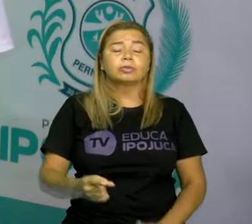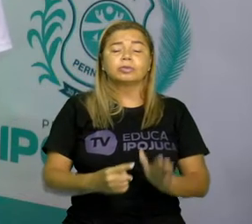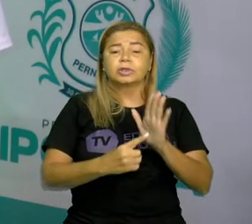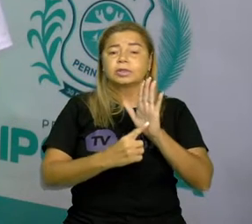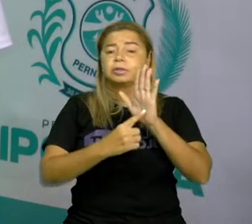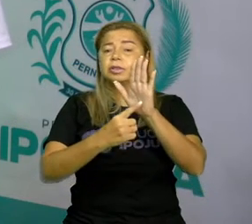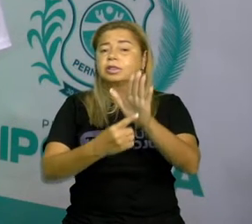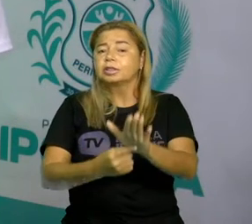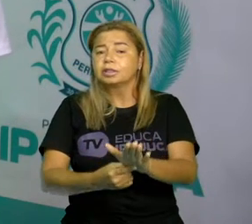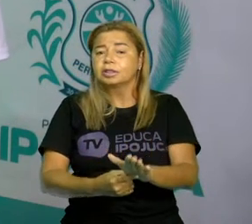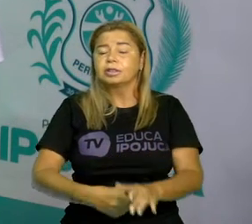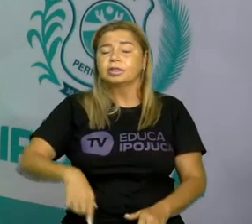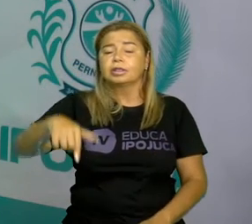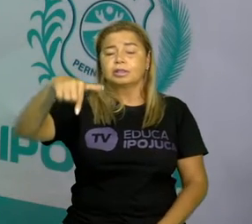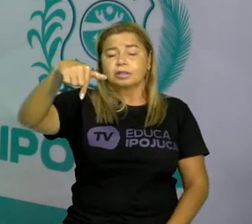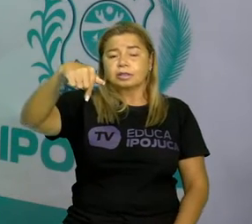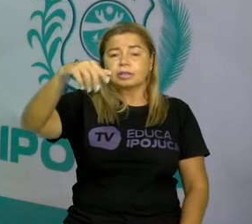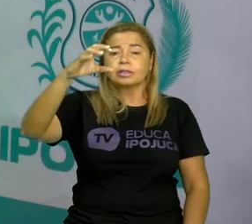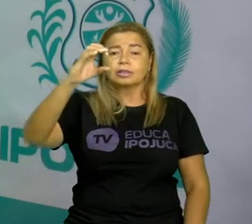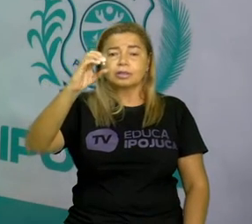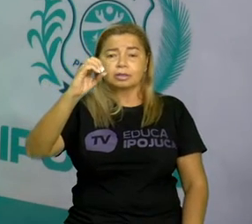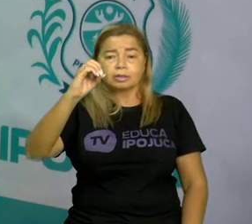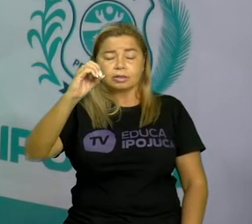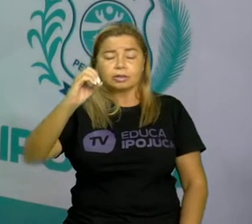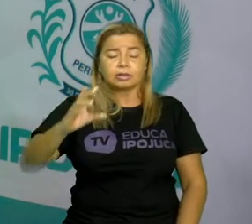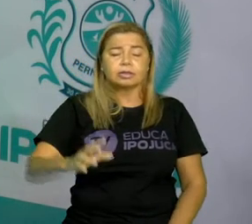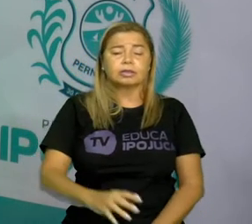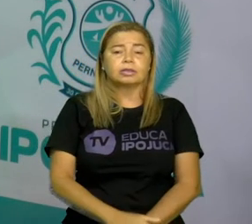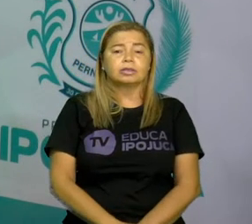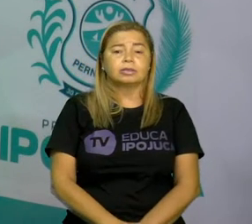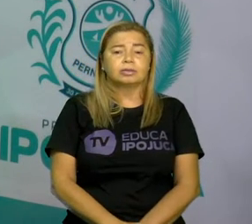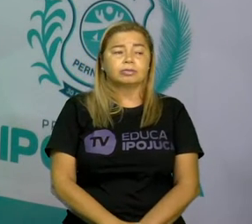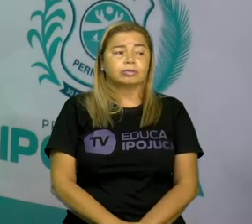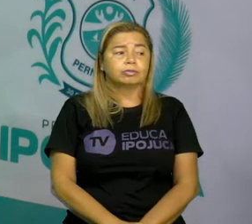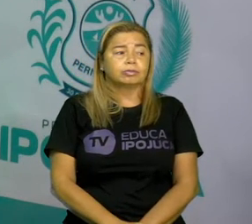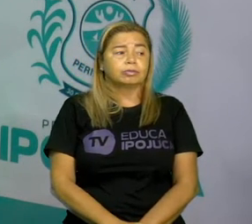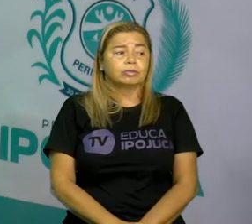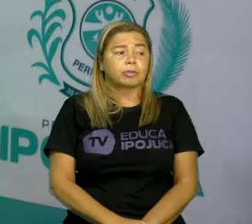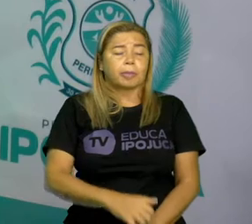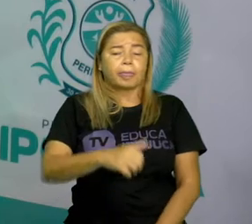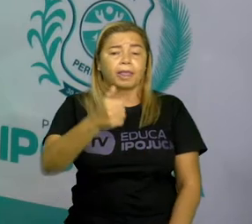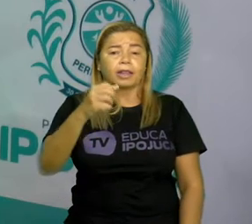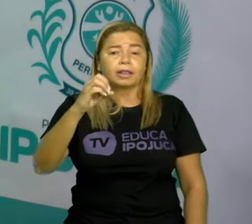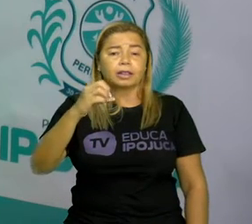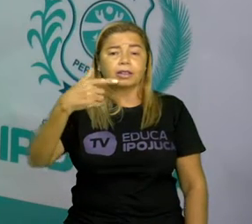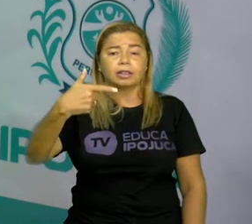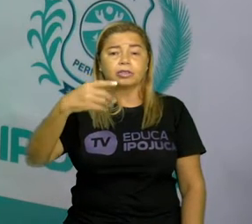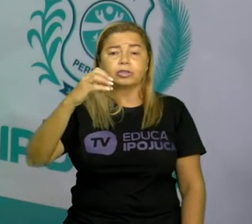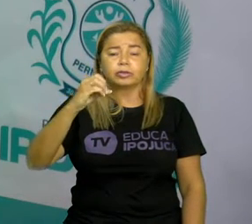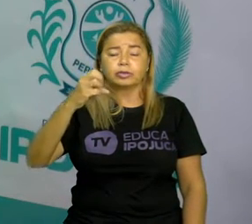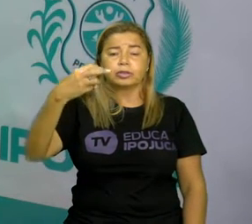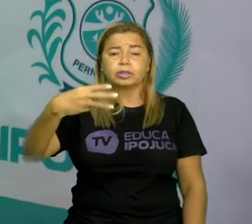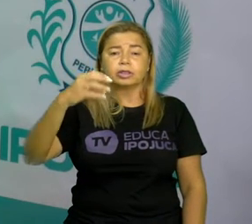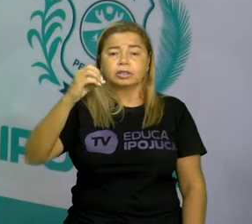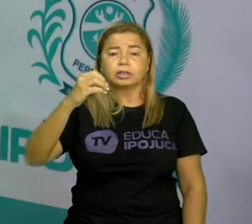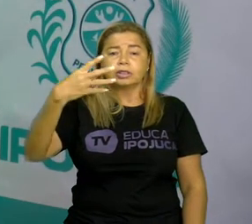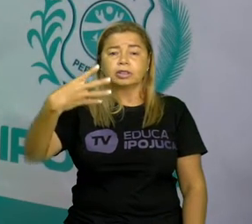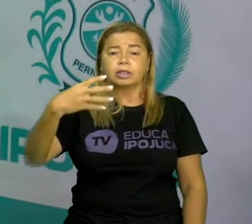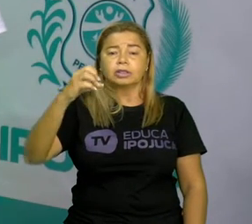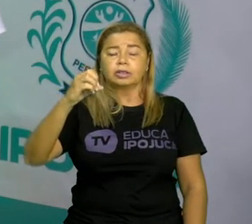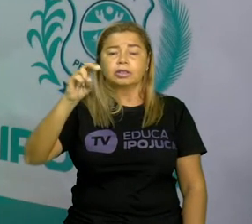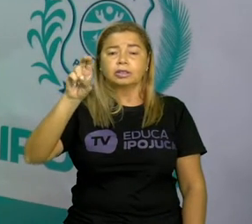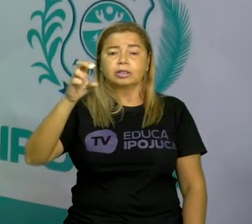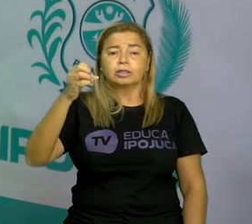7 dezenas, ou seja, 70. Aqui, 10, 20, 30, 40, 50, 60,